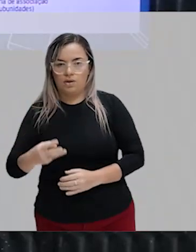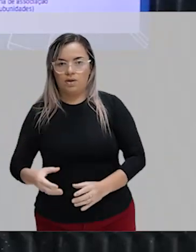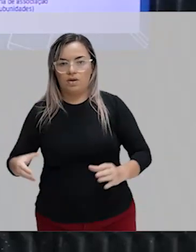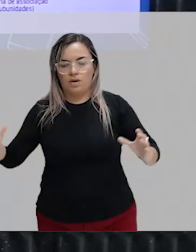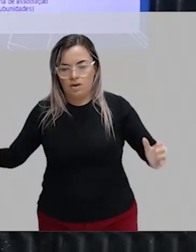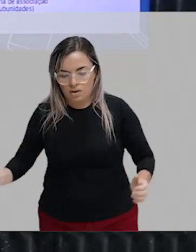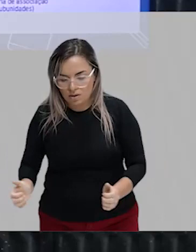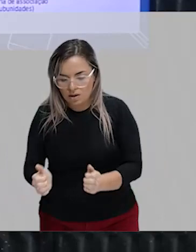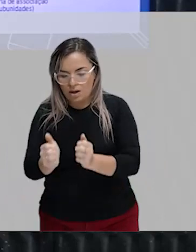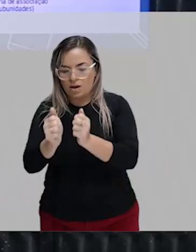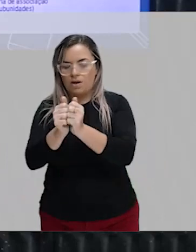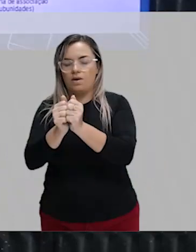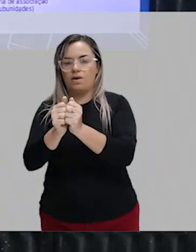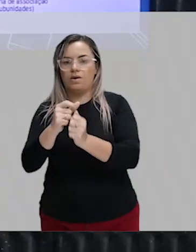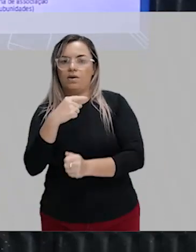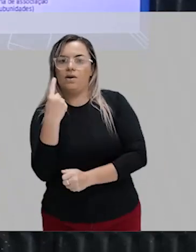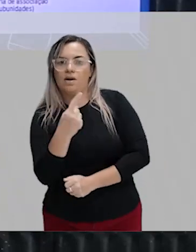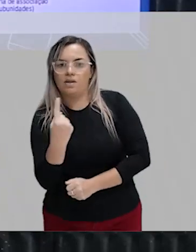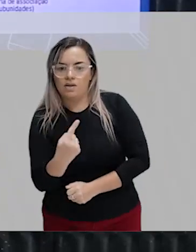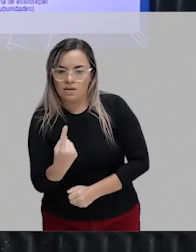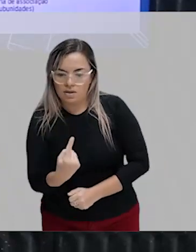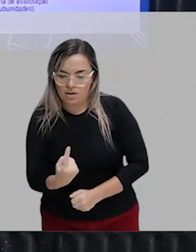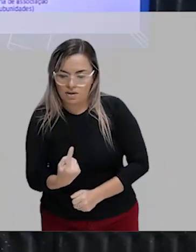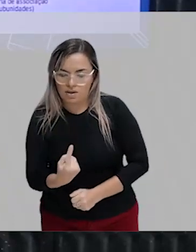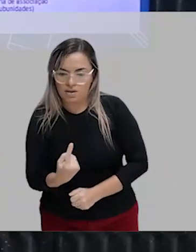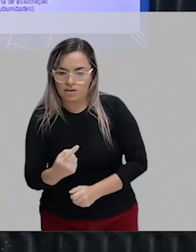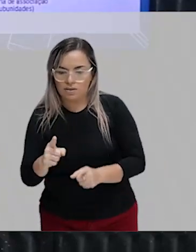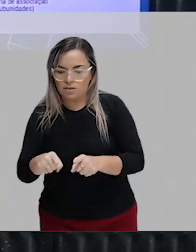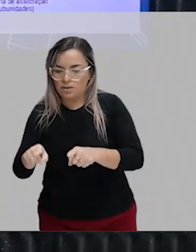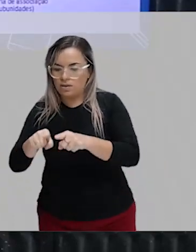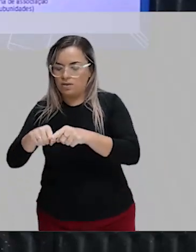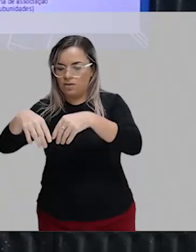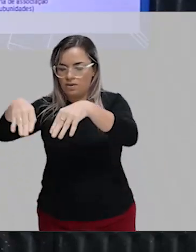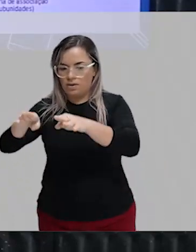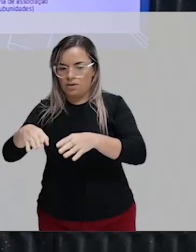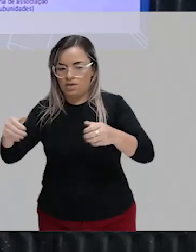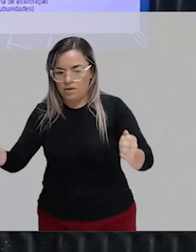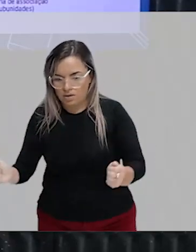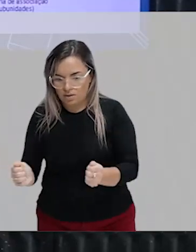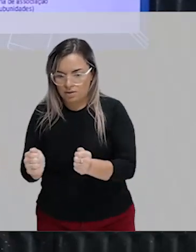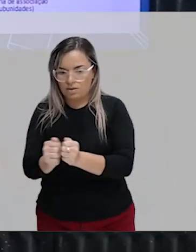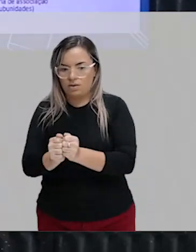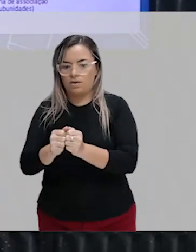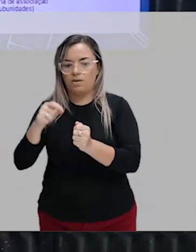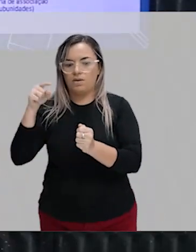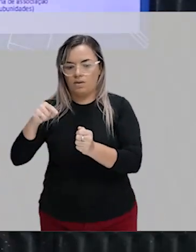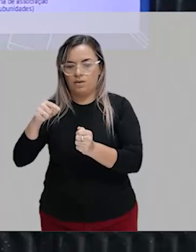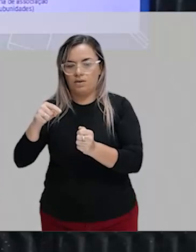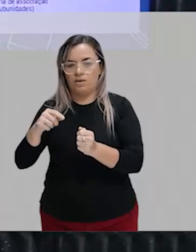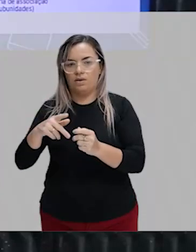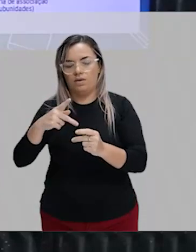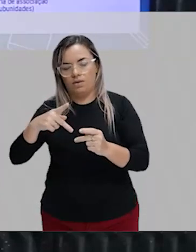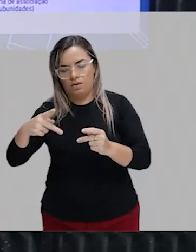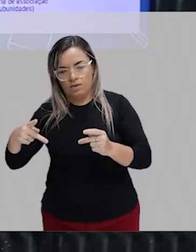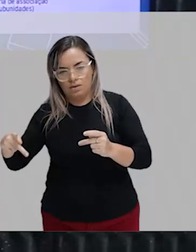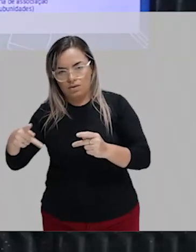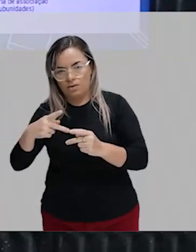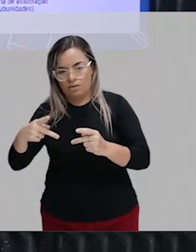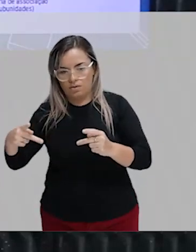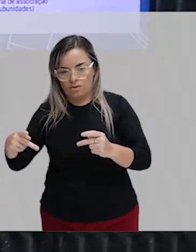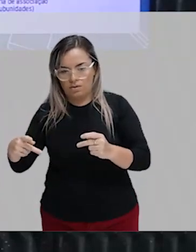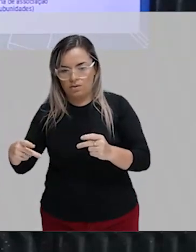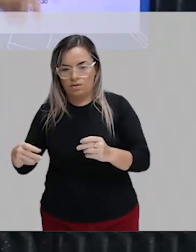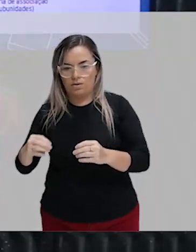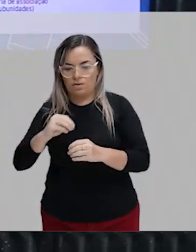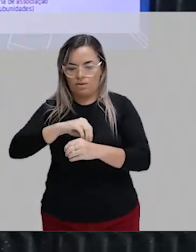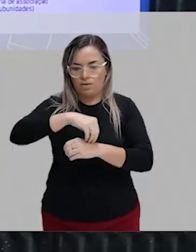entre essas hélices e essas folhas, ok? Formando a subunidade proteica. E a estrutura quaternária